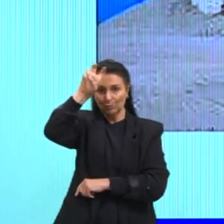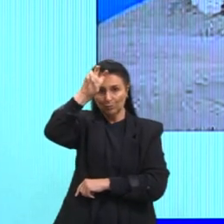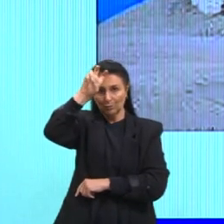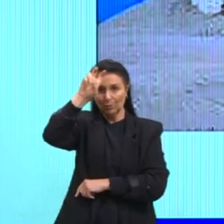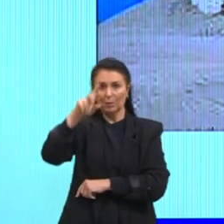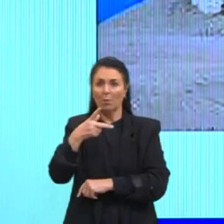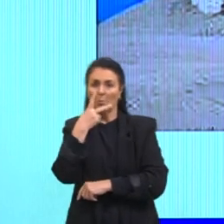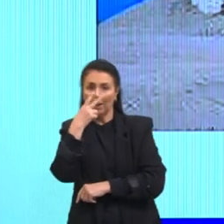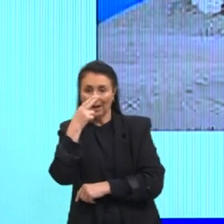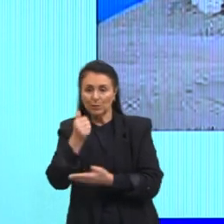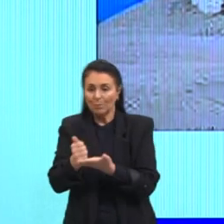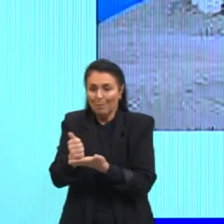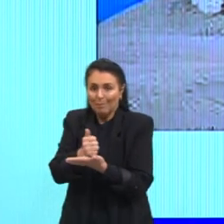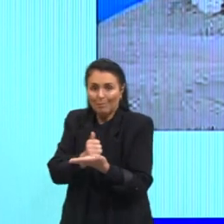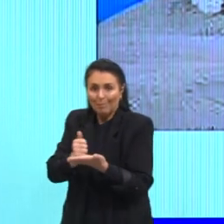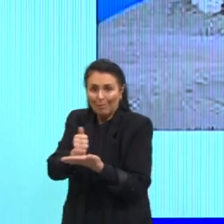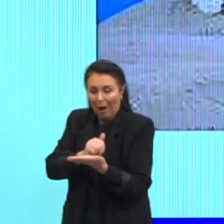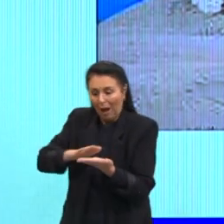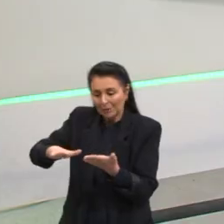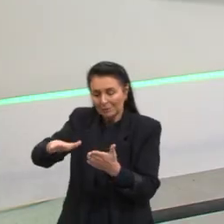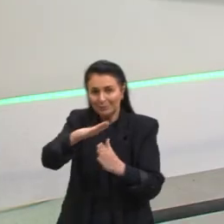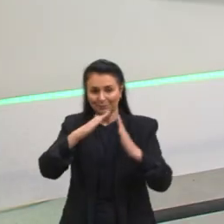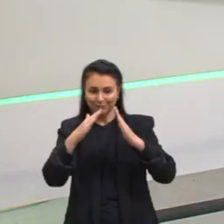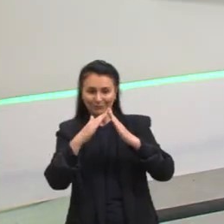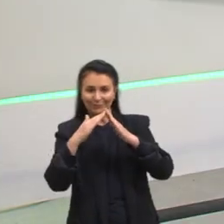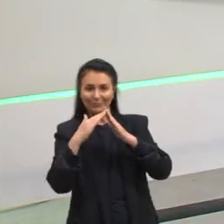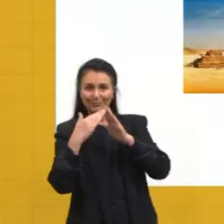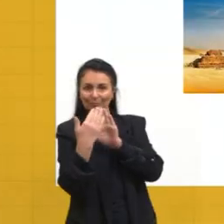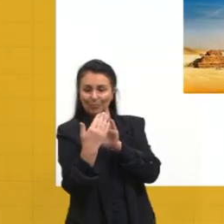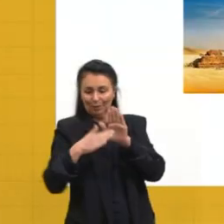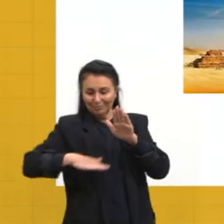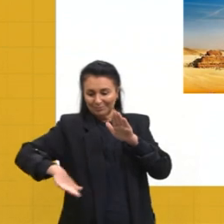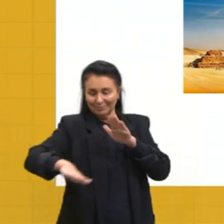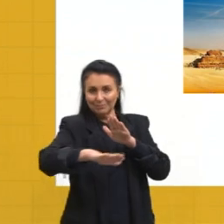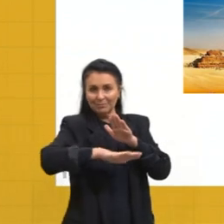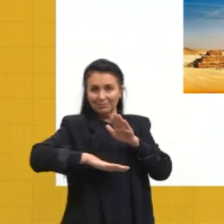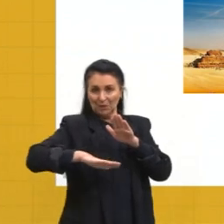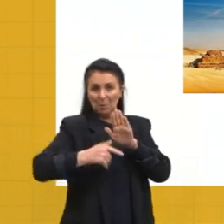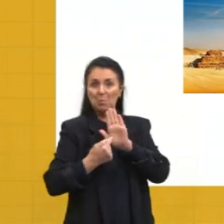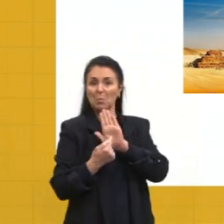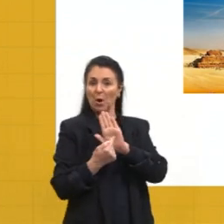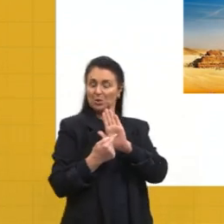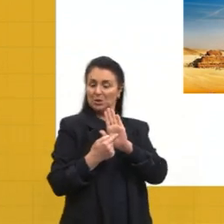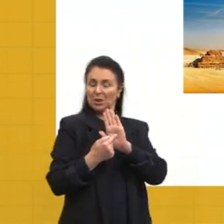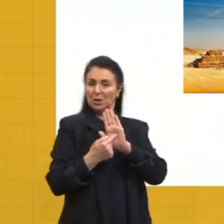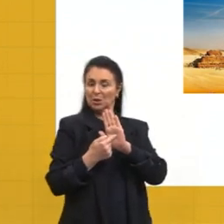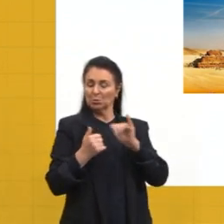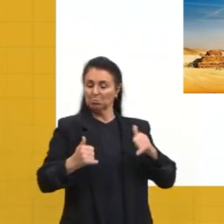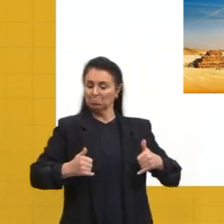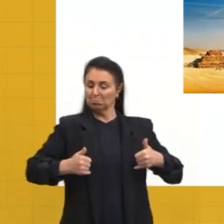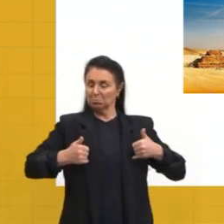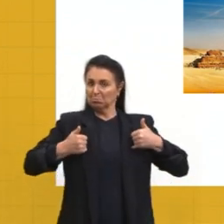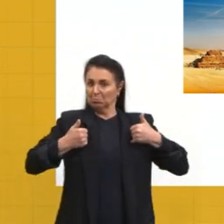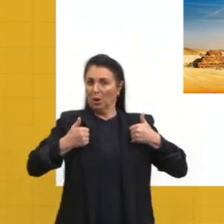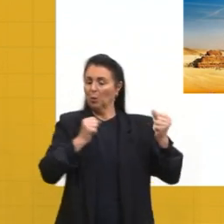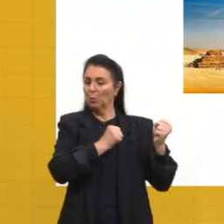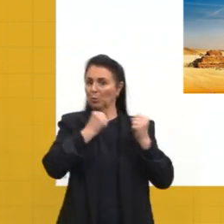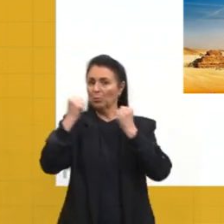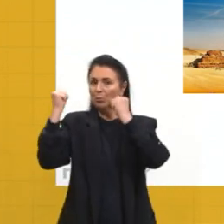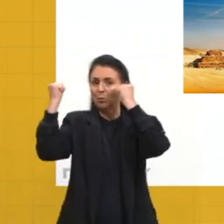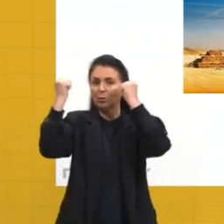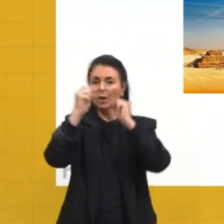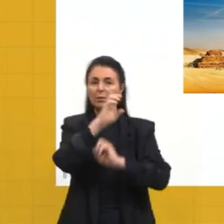tronco de base as pirâmides trazendo Essa imponência é essa rumo ao